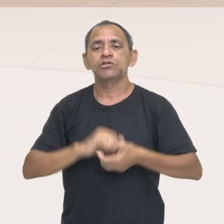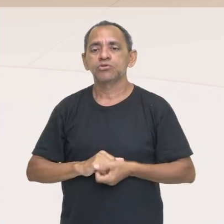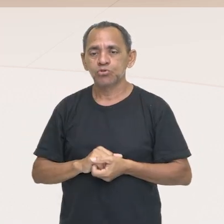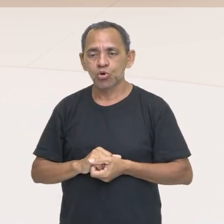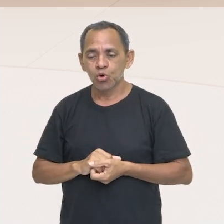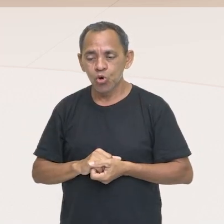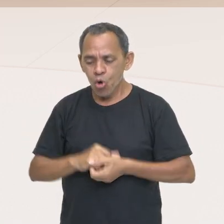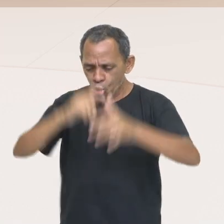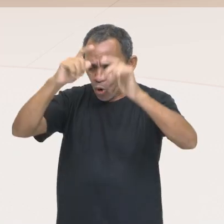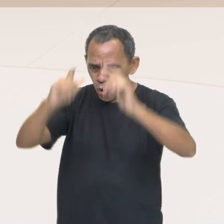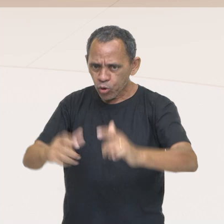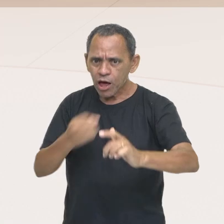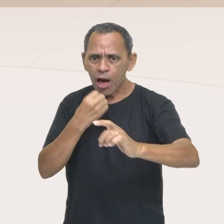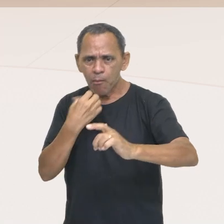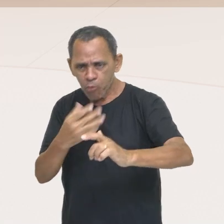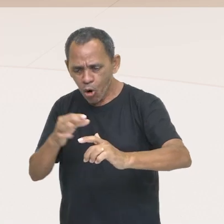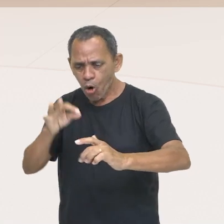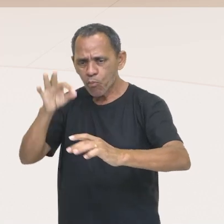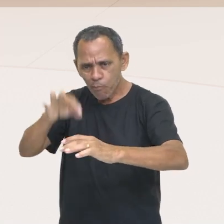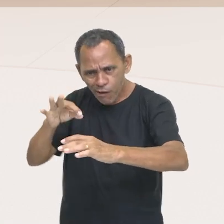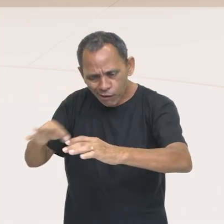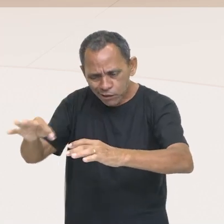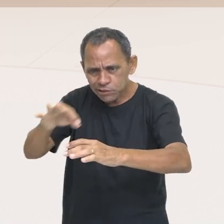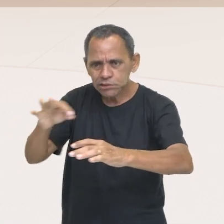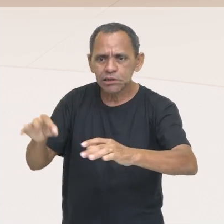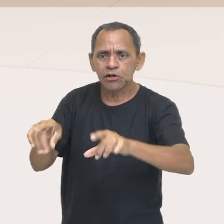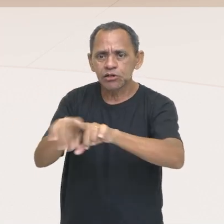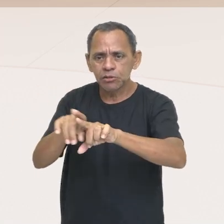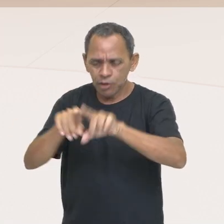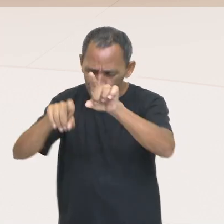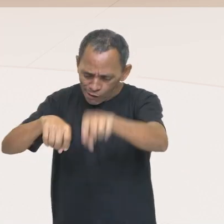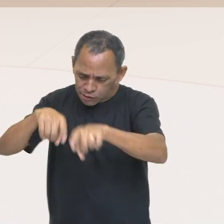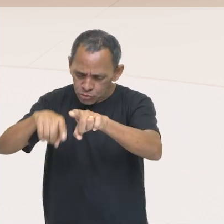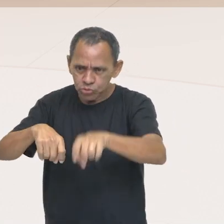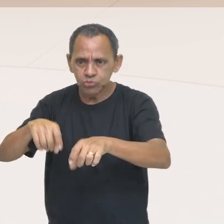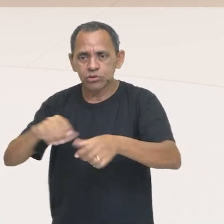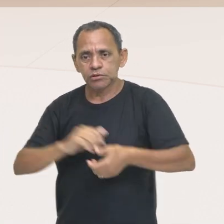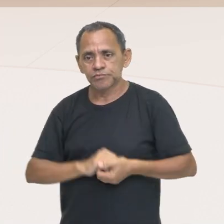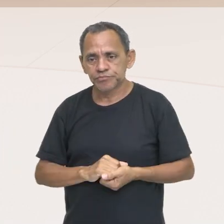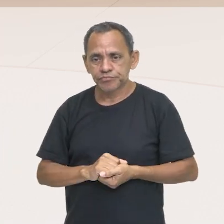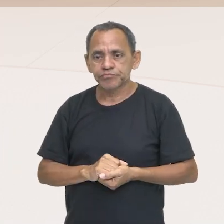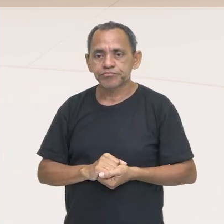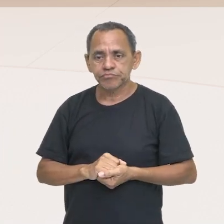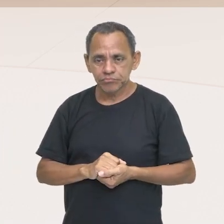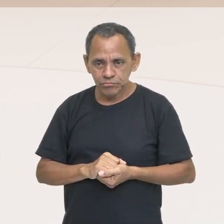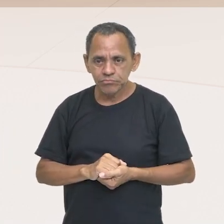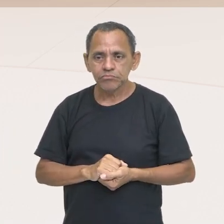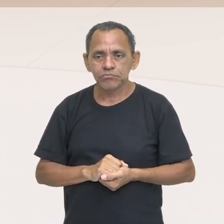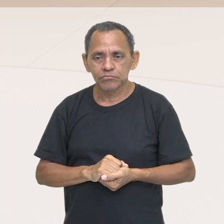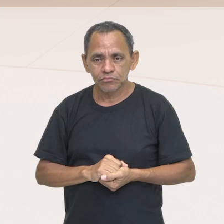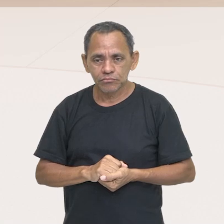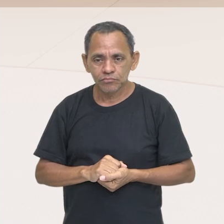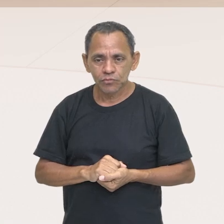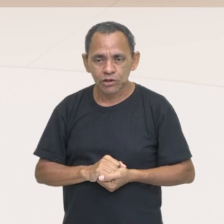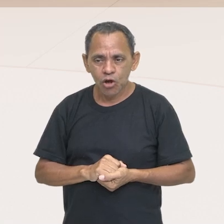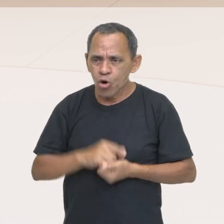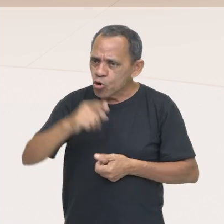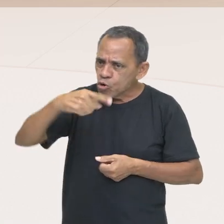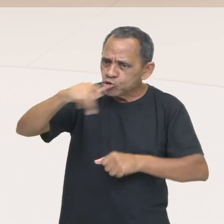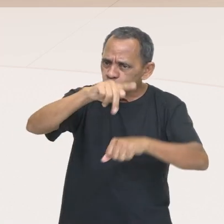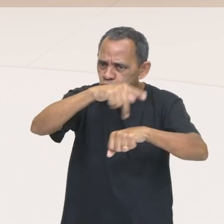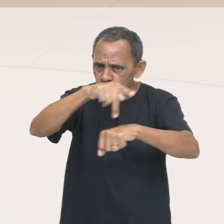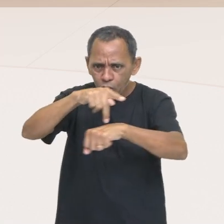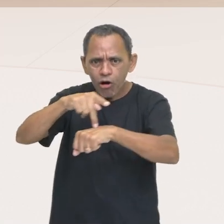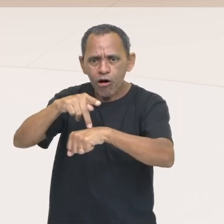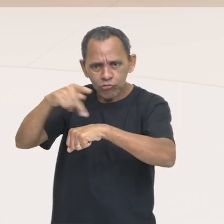muito favorável à agricultura, então isso chama a atenção de outros povos,